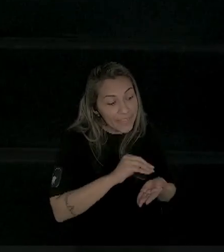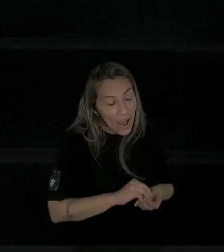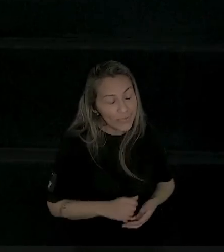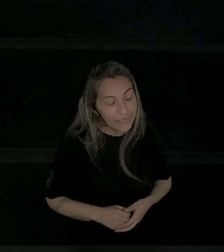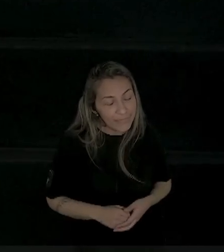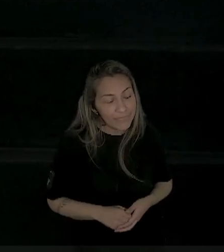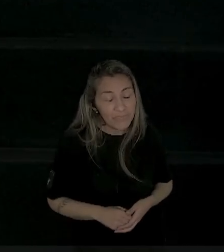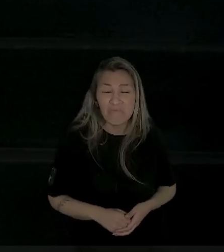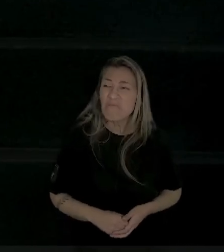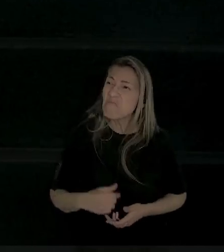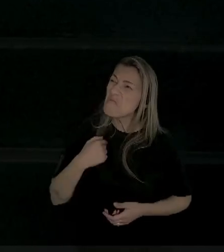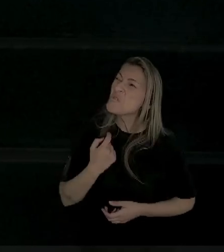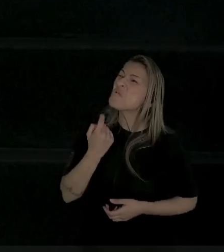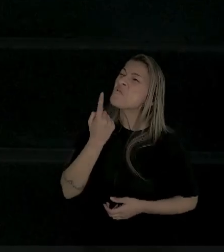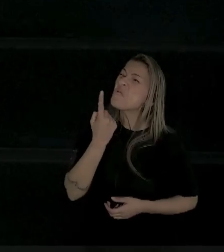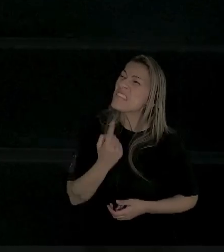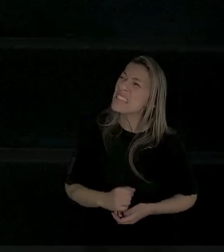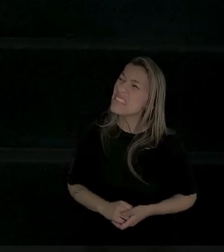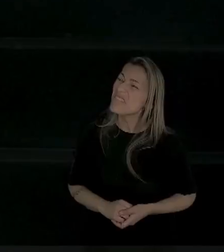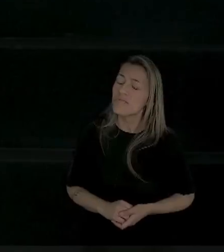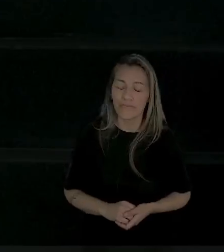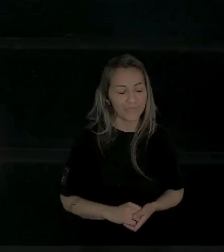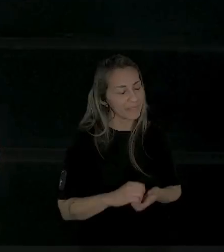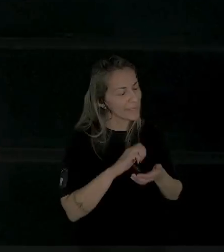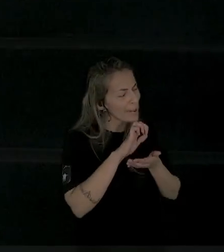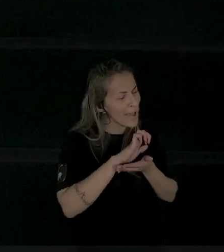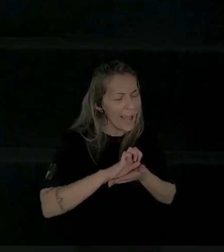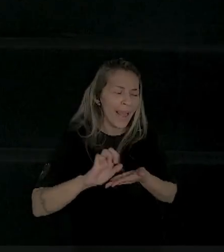quê? Eu fiquei só. Elias,